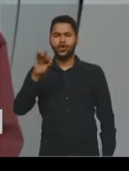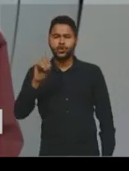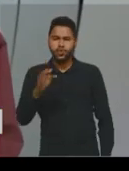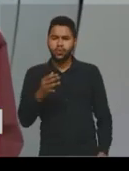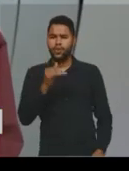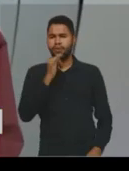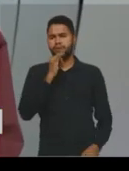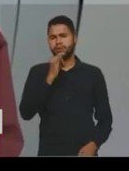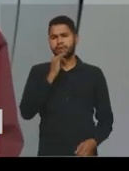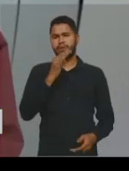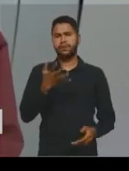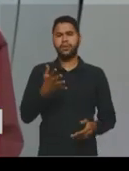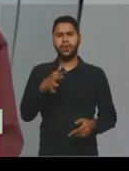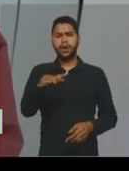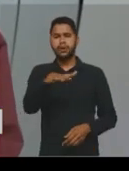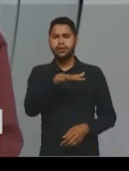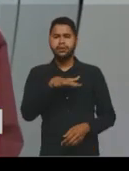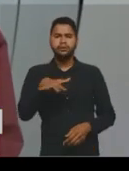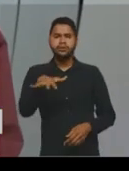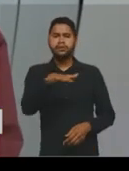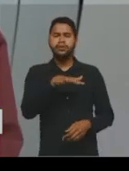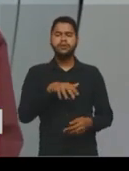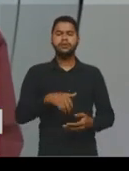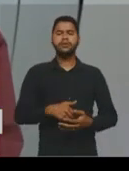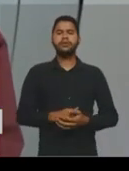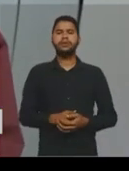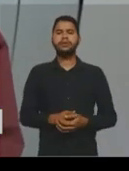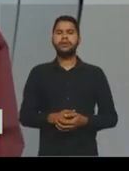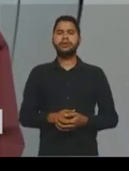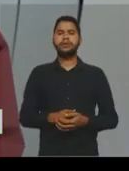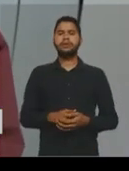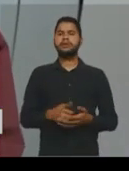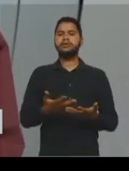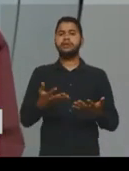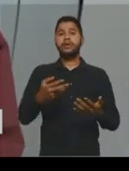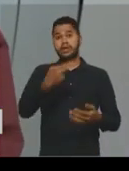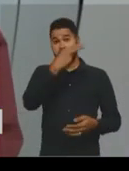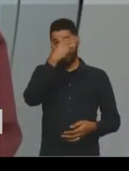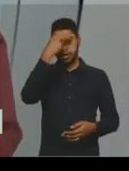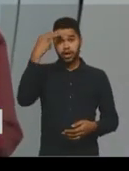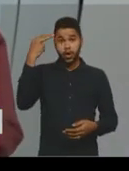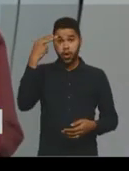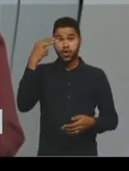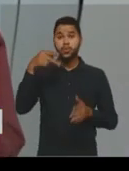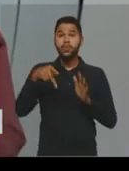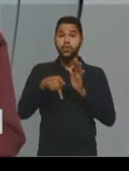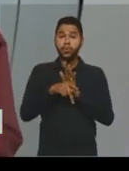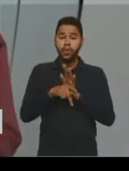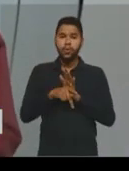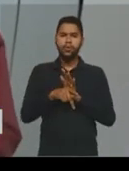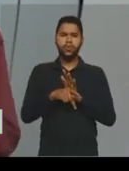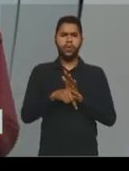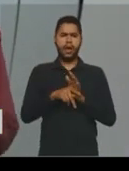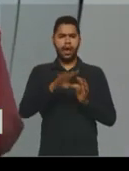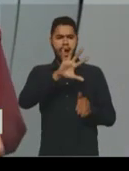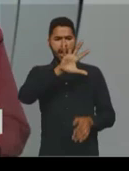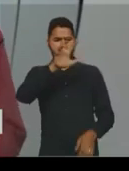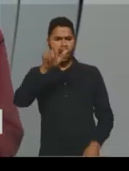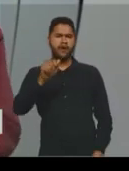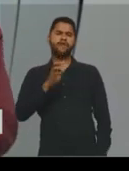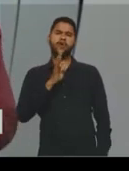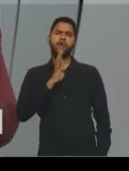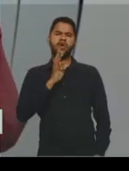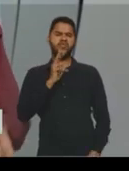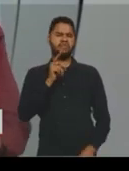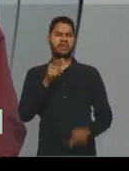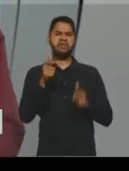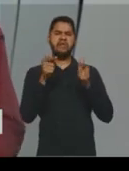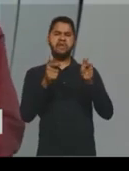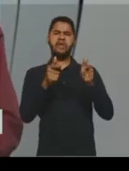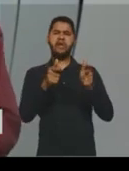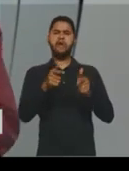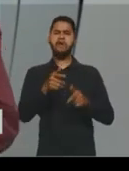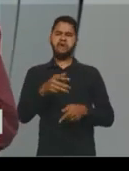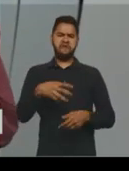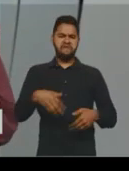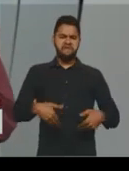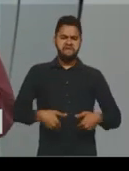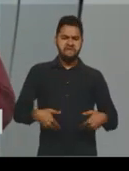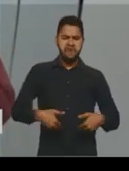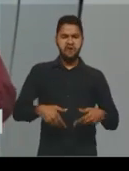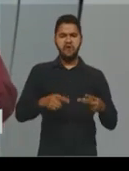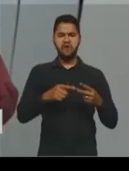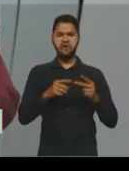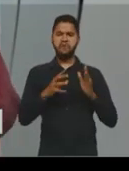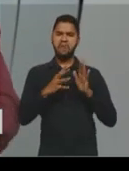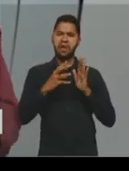muito eu explorei até isso na aula, de estereótipos da África, que é um país conhecido que é só fome, que é AIDS, que